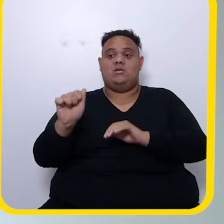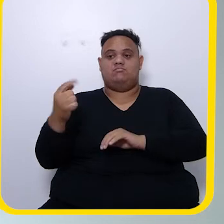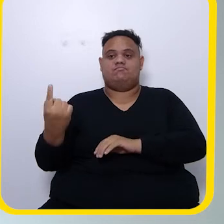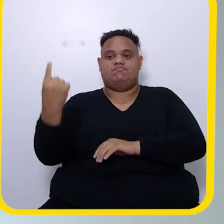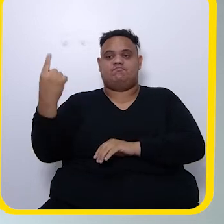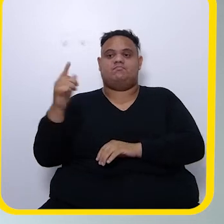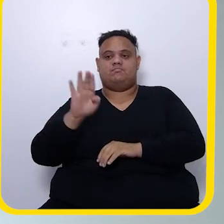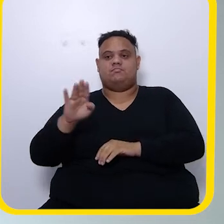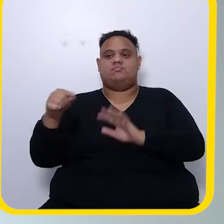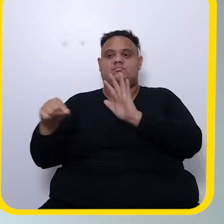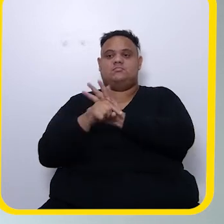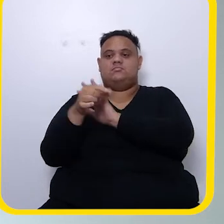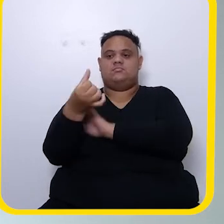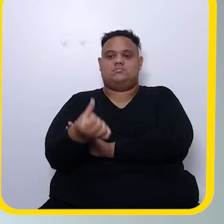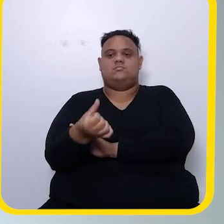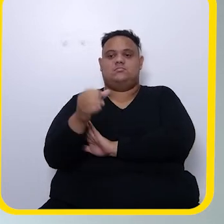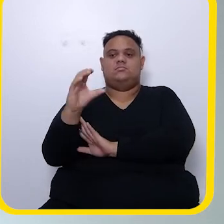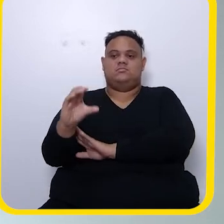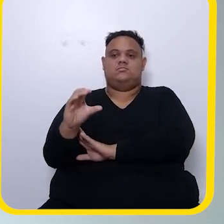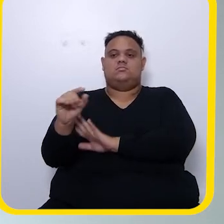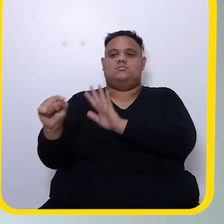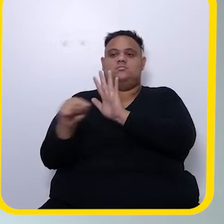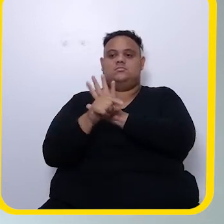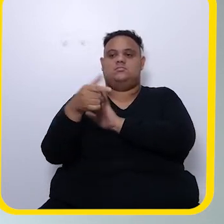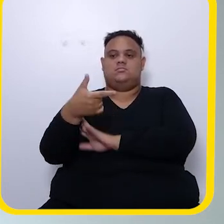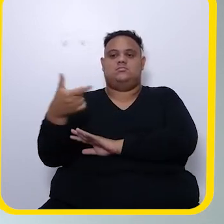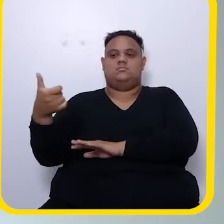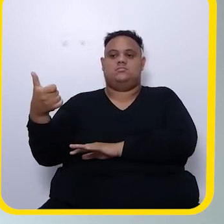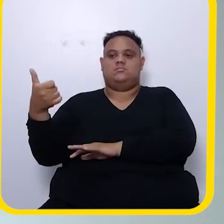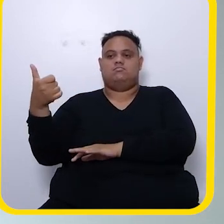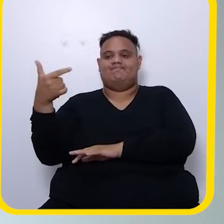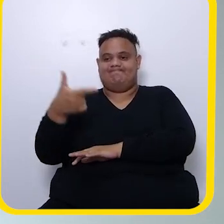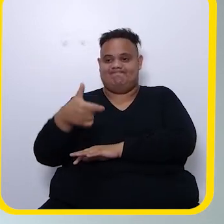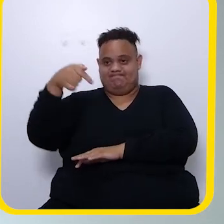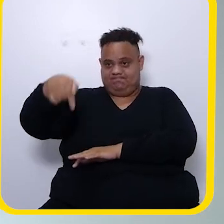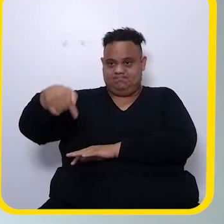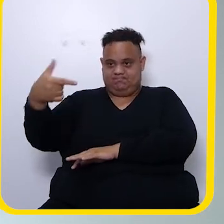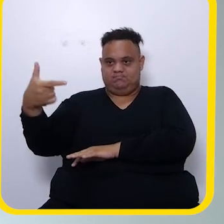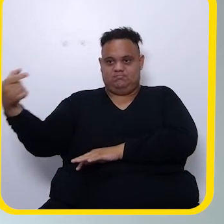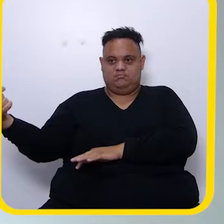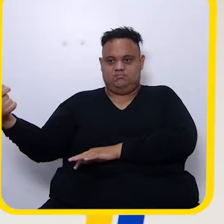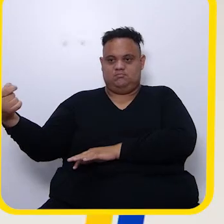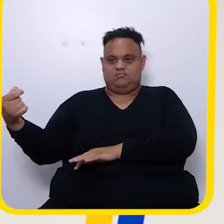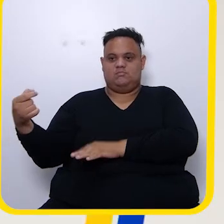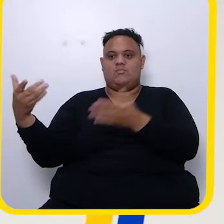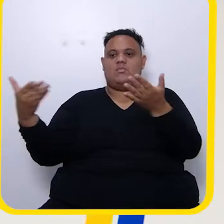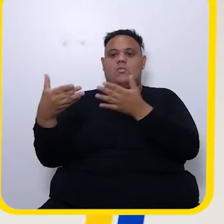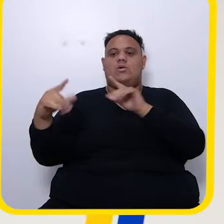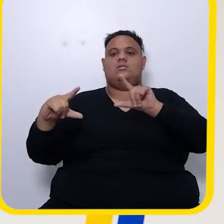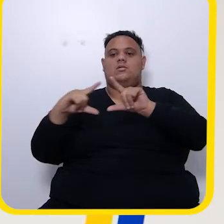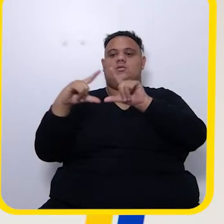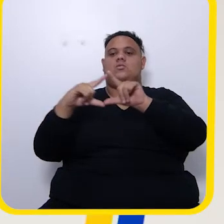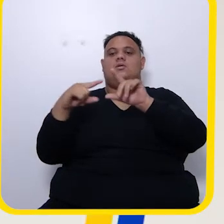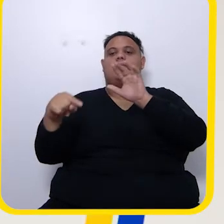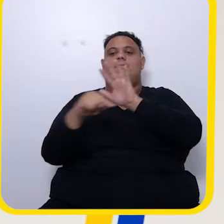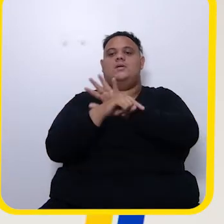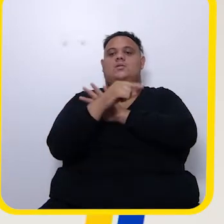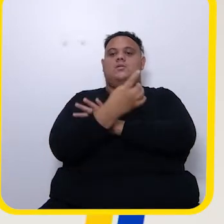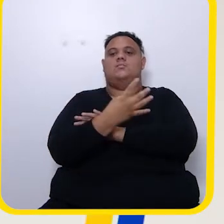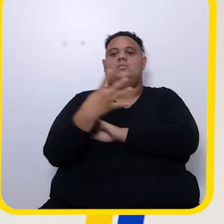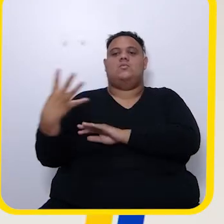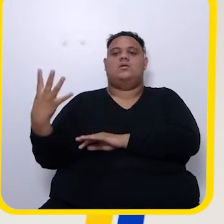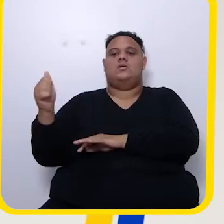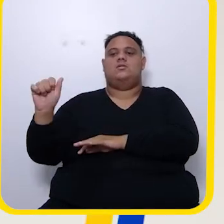o B é o menos 6 e o C é menos 720. Vamos colocar tudo isso na fórmula do delta, que é B2 menos